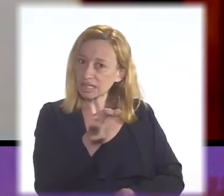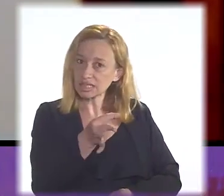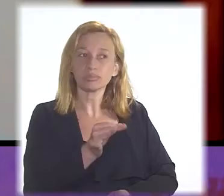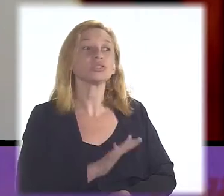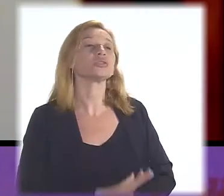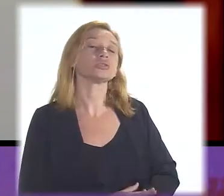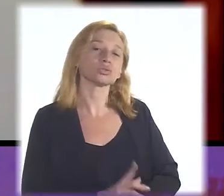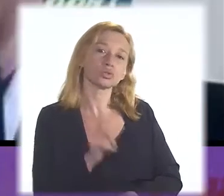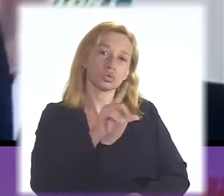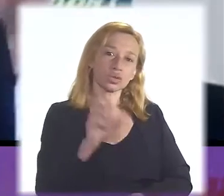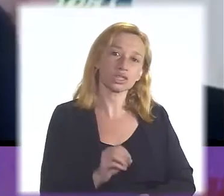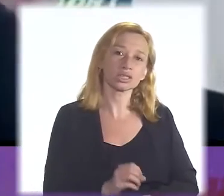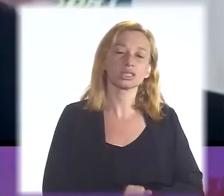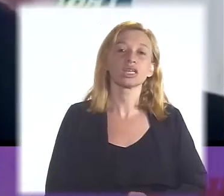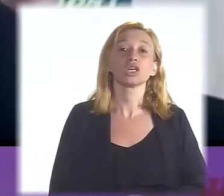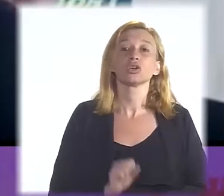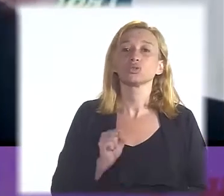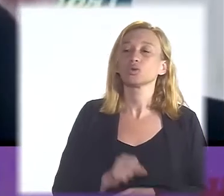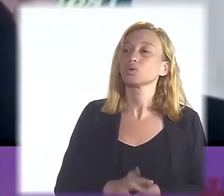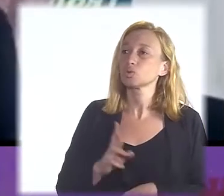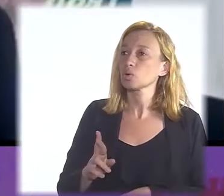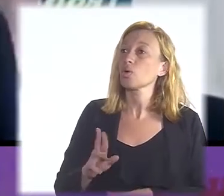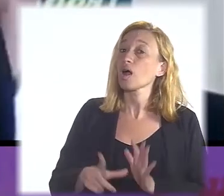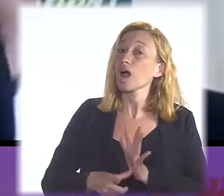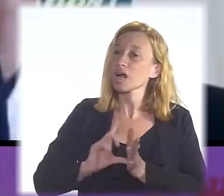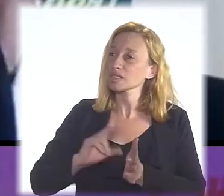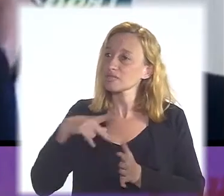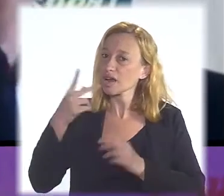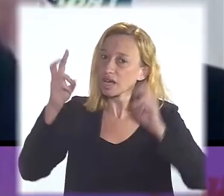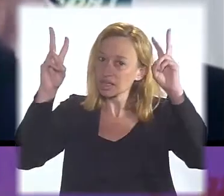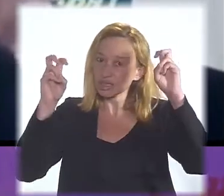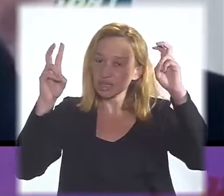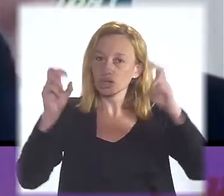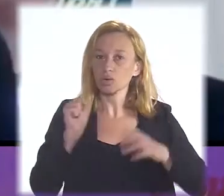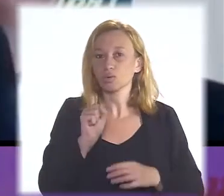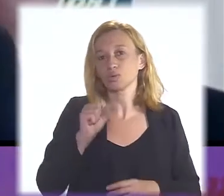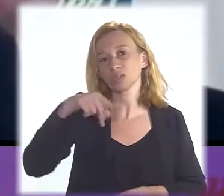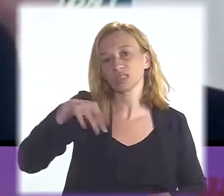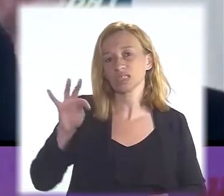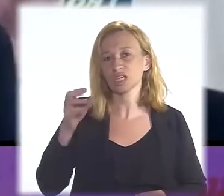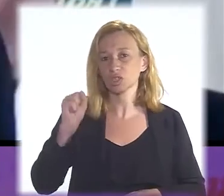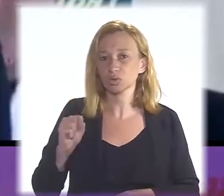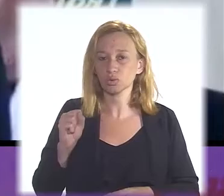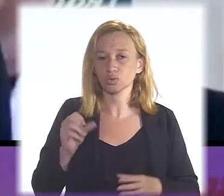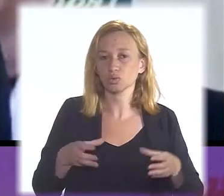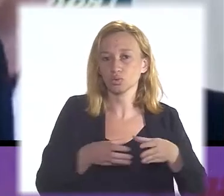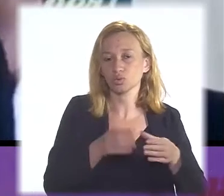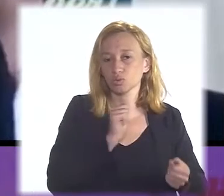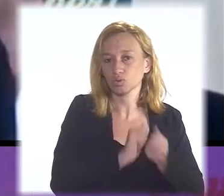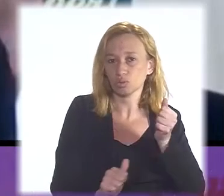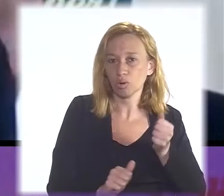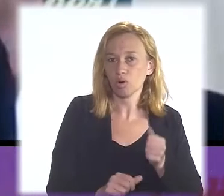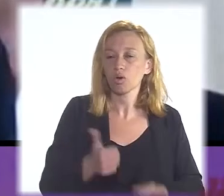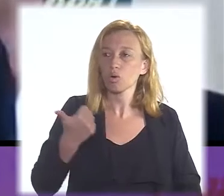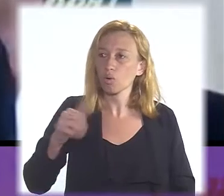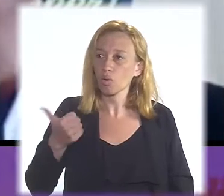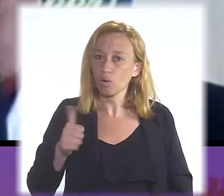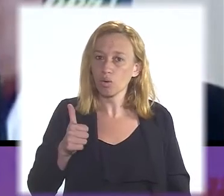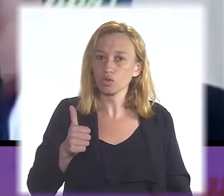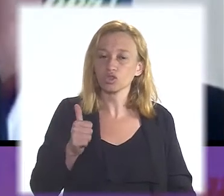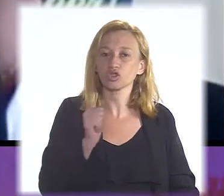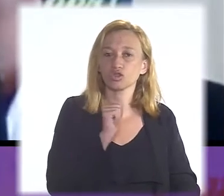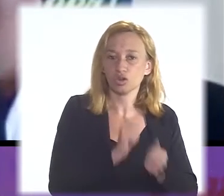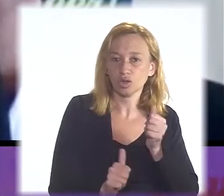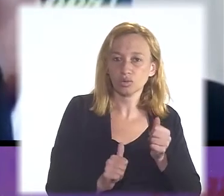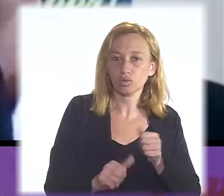sociedade. Exatamente, Luiz. Doutor Silvio, antes de entrar nesse tema, o Santos com 11 jogadores infectados, o técnico Cuca, que estava